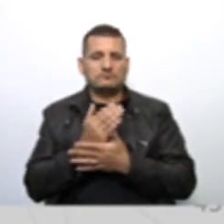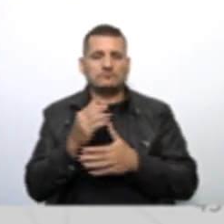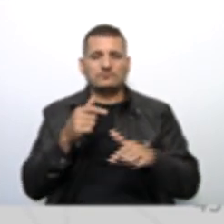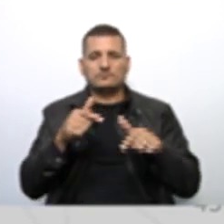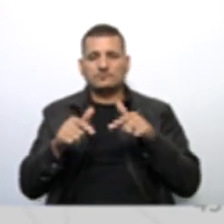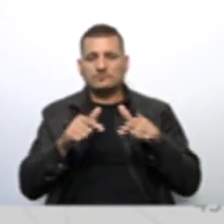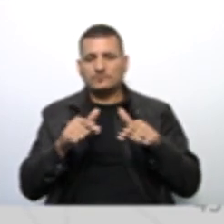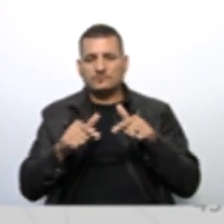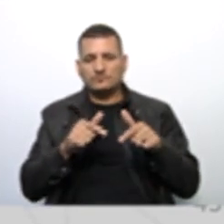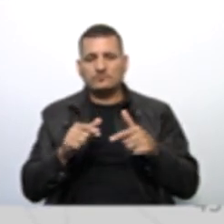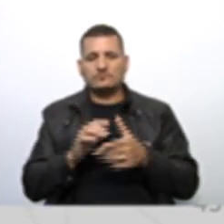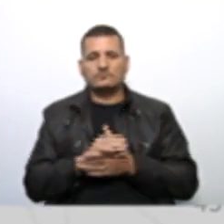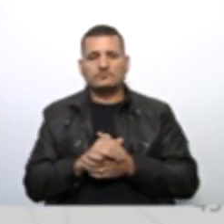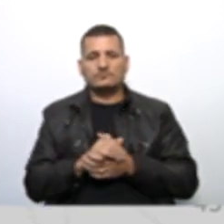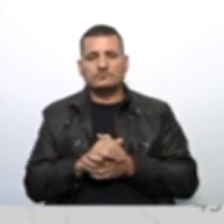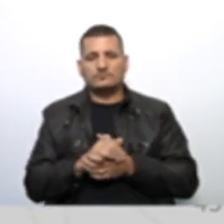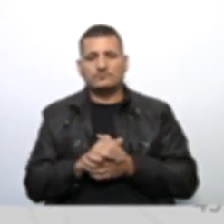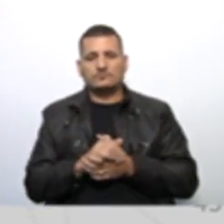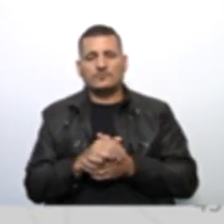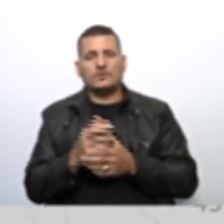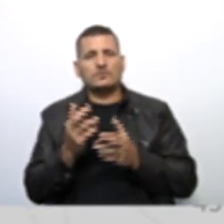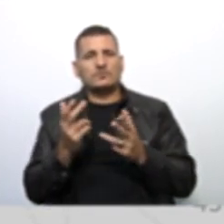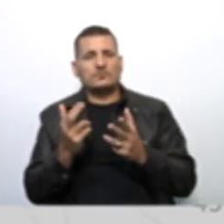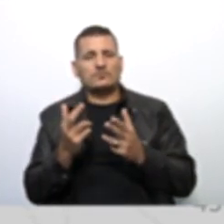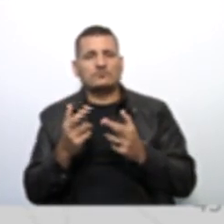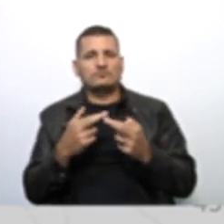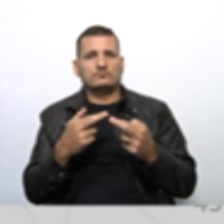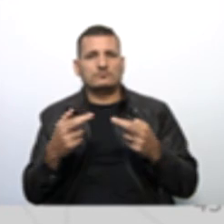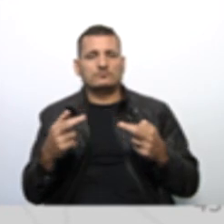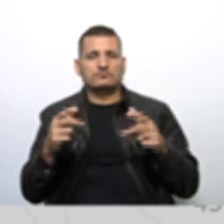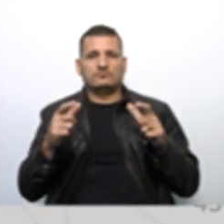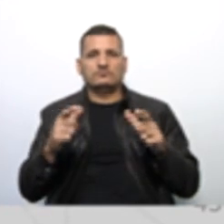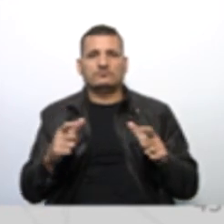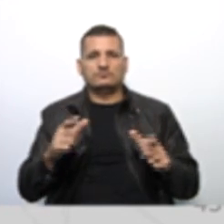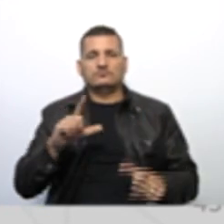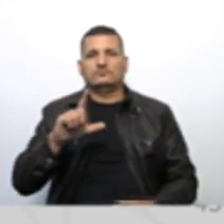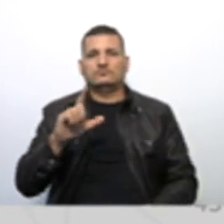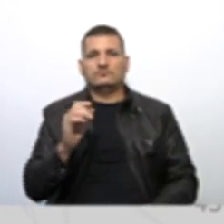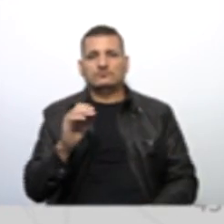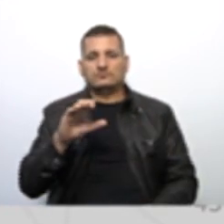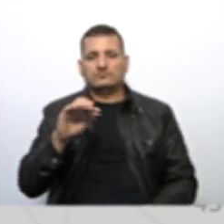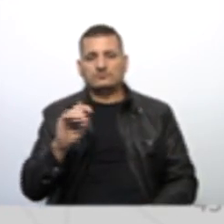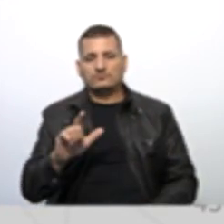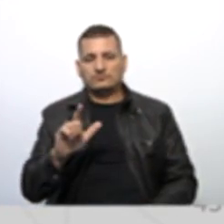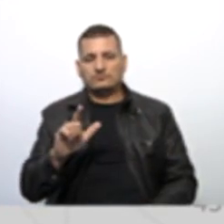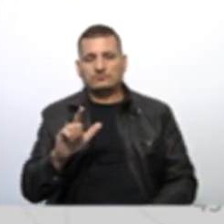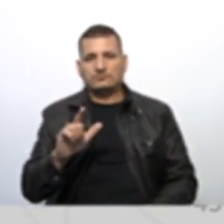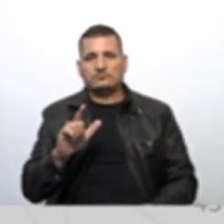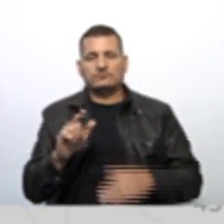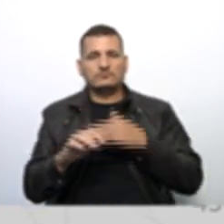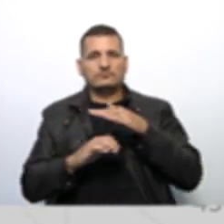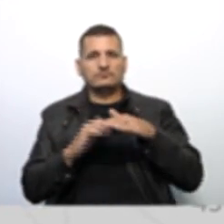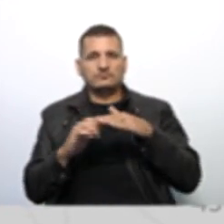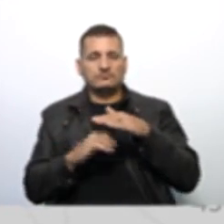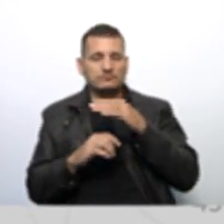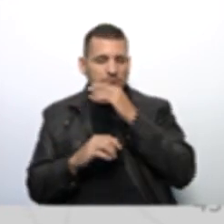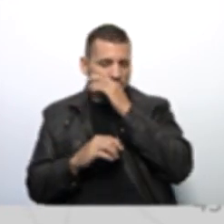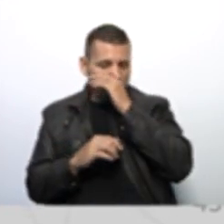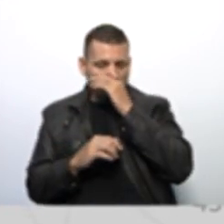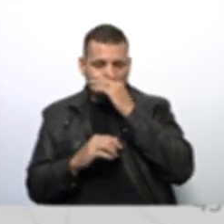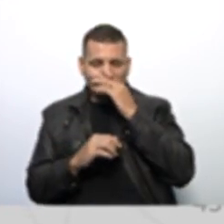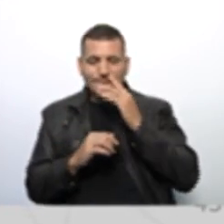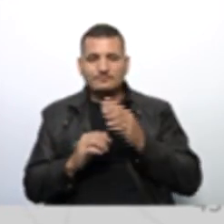ou tarefa, como se estivesse na rede local da empresa,